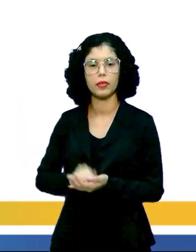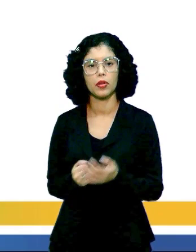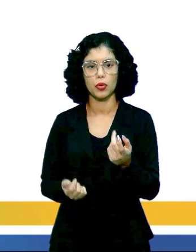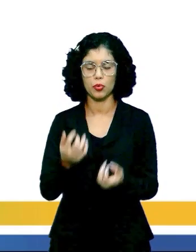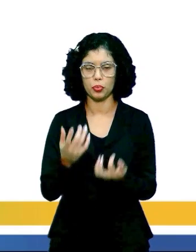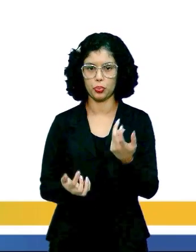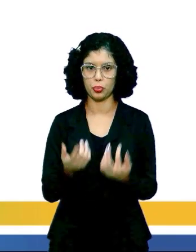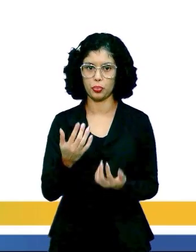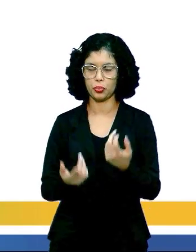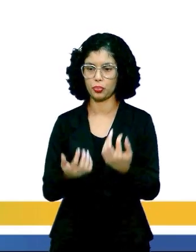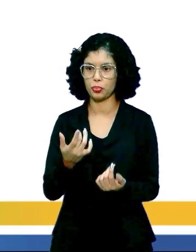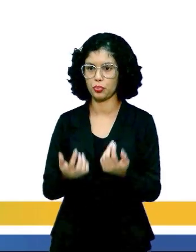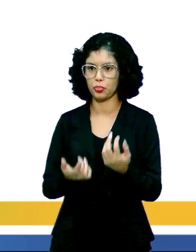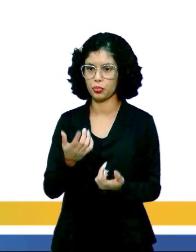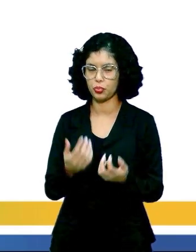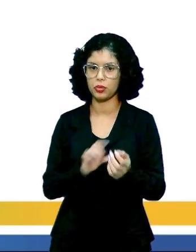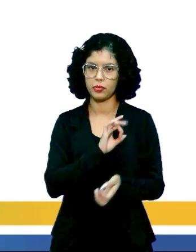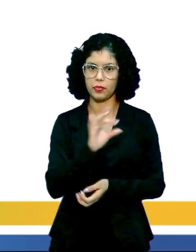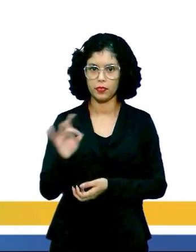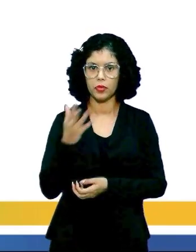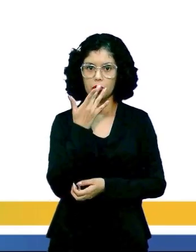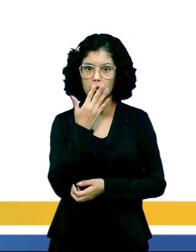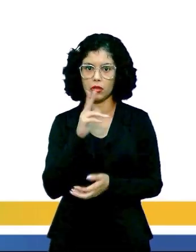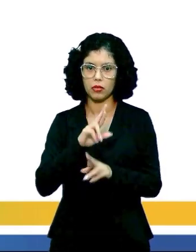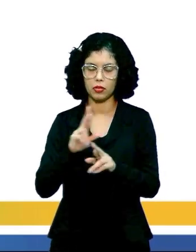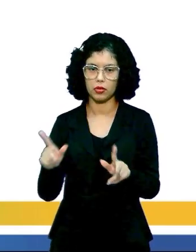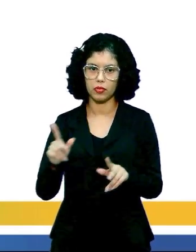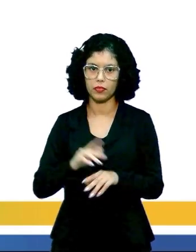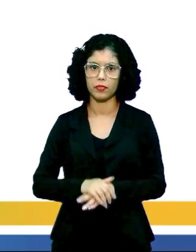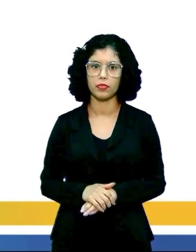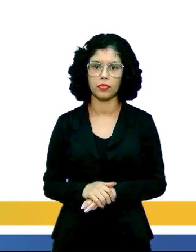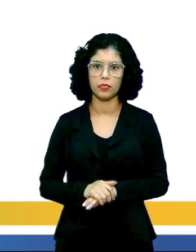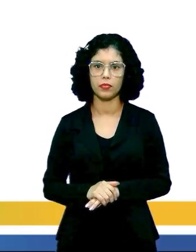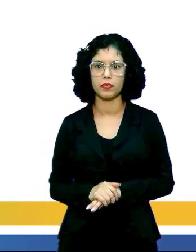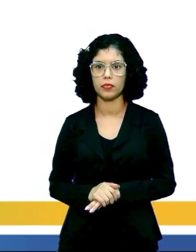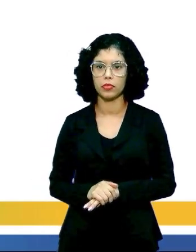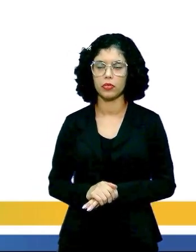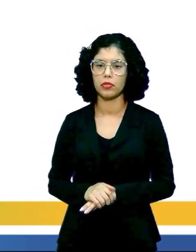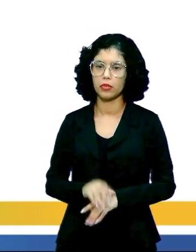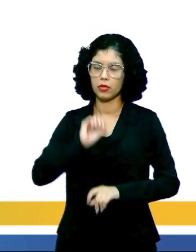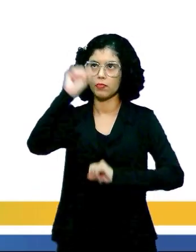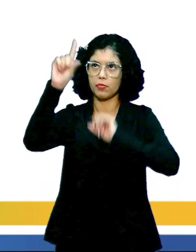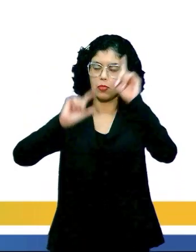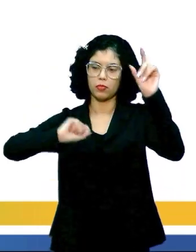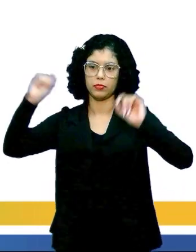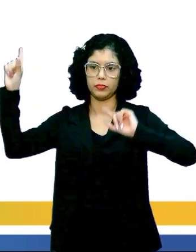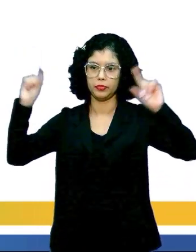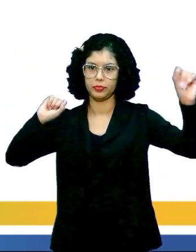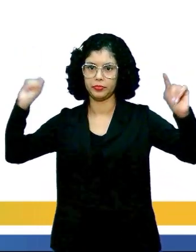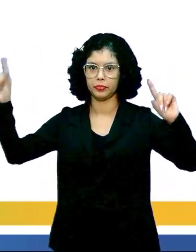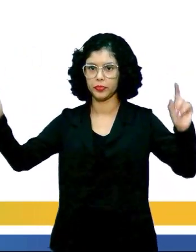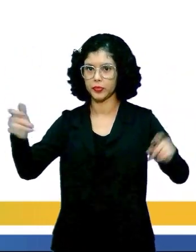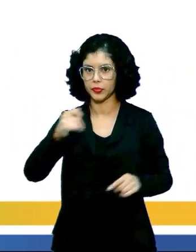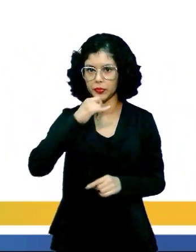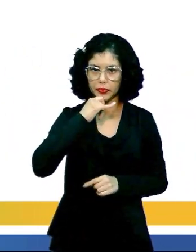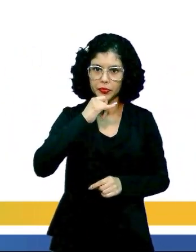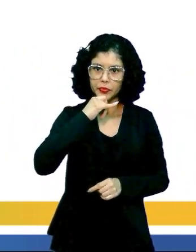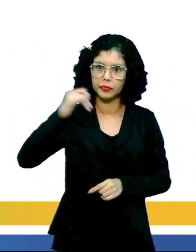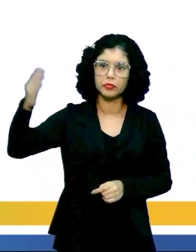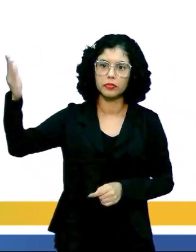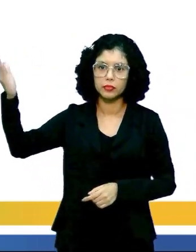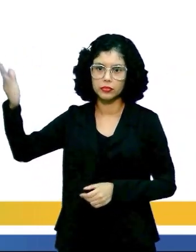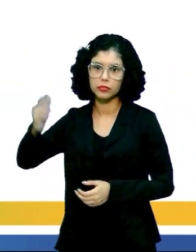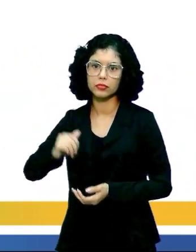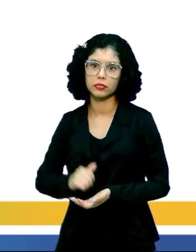chamas, onde cada metal vai apresentar uma coloração diferente quando for queimado. Fogos de artifício é um grande exemplo do